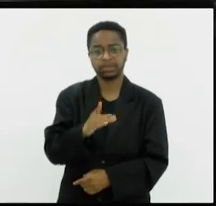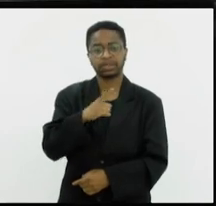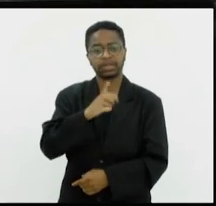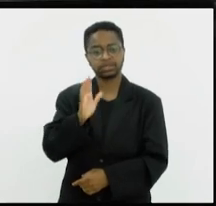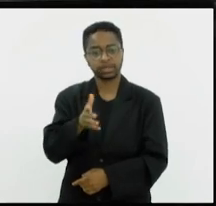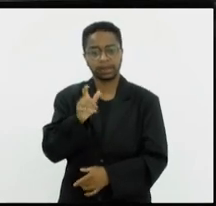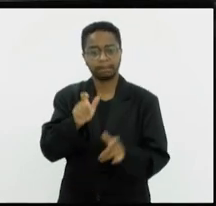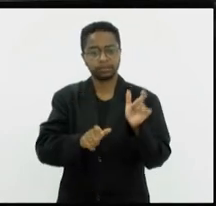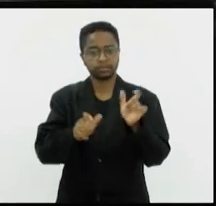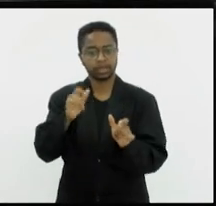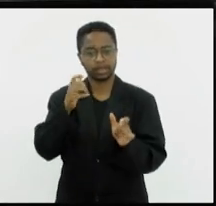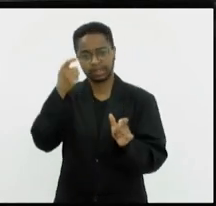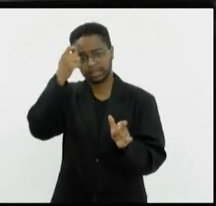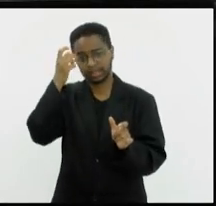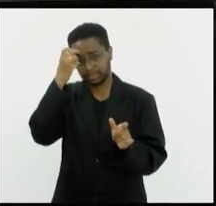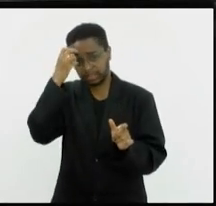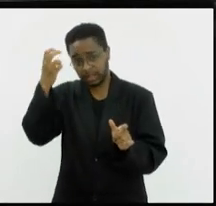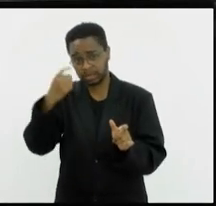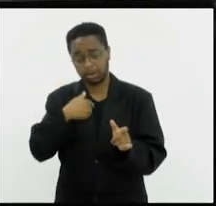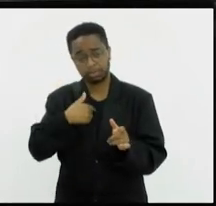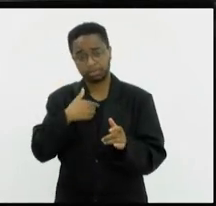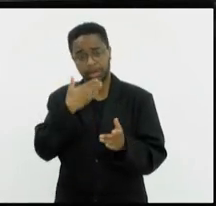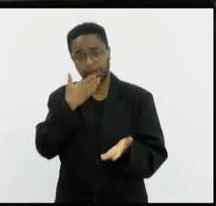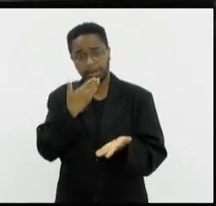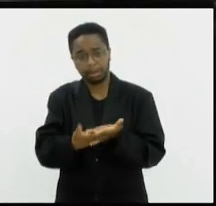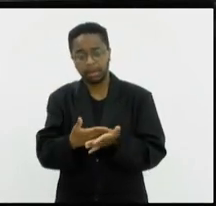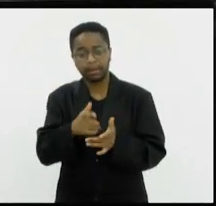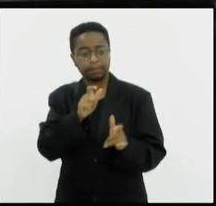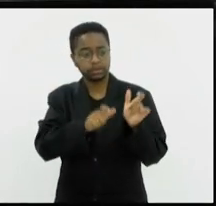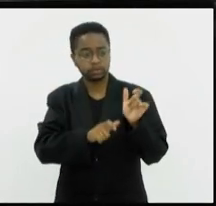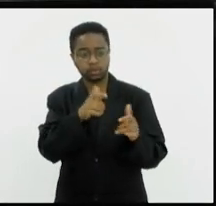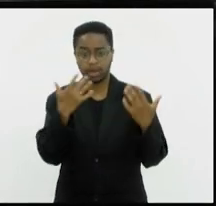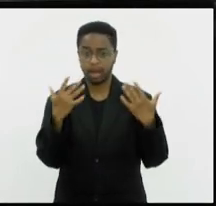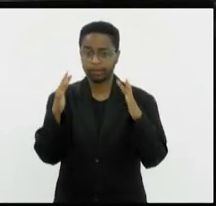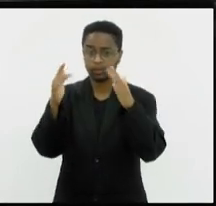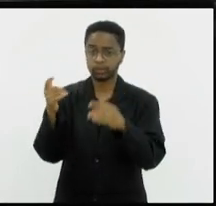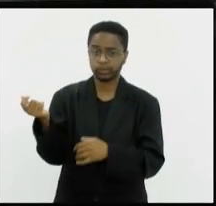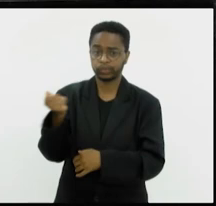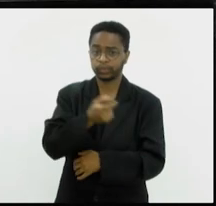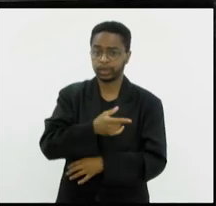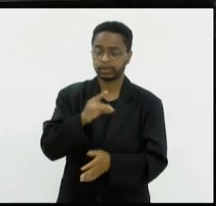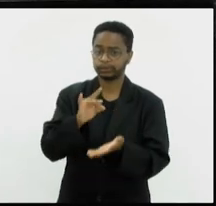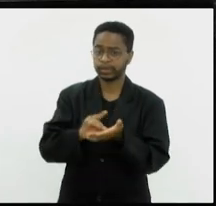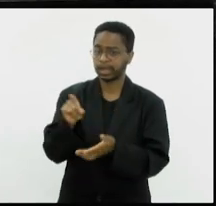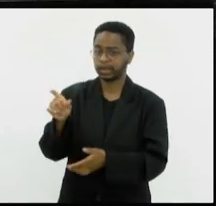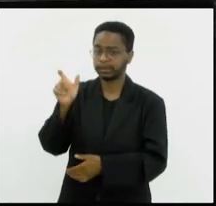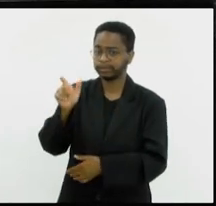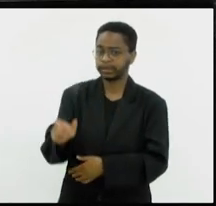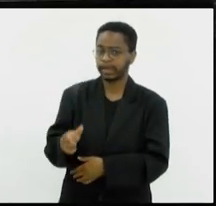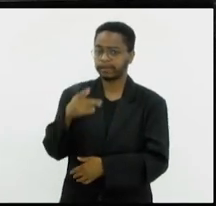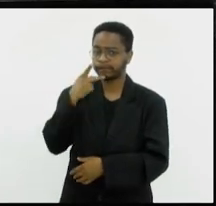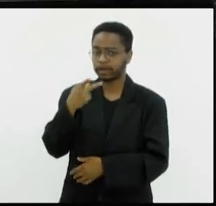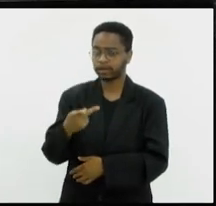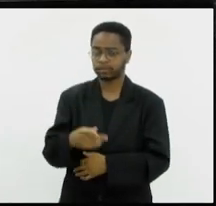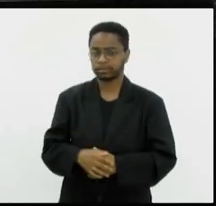inteligente eu fiquei mais embasbacado com os que aplaudiam do que com o que o Lula